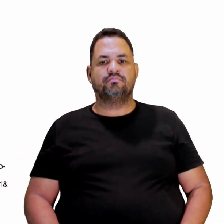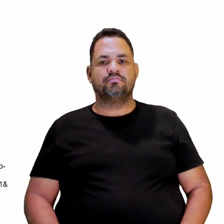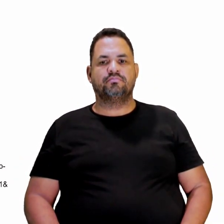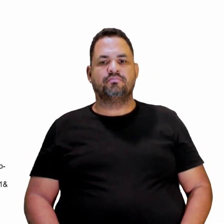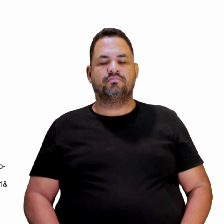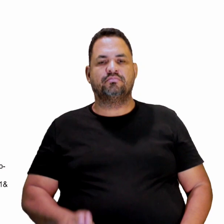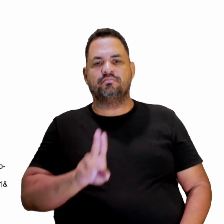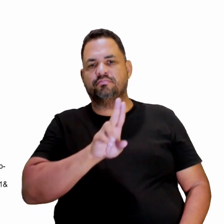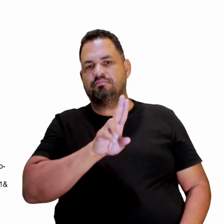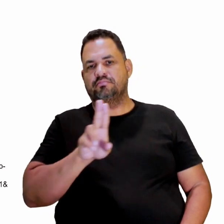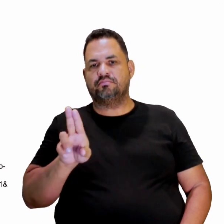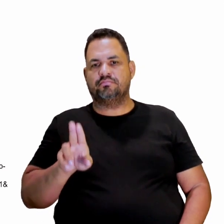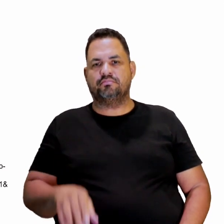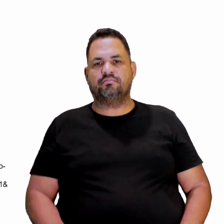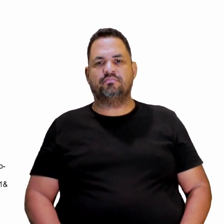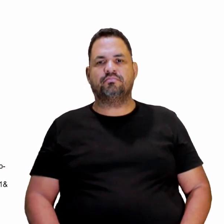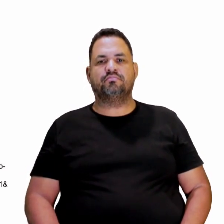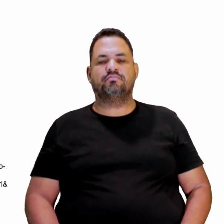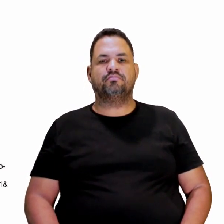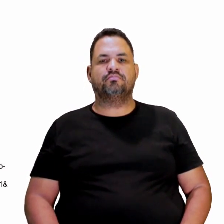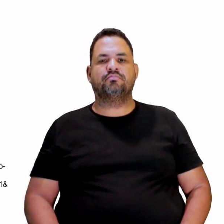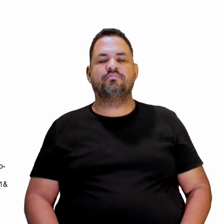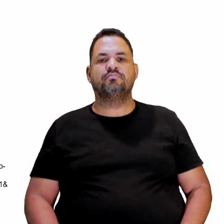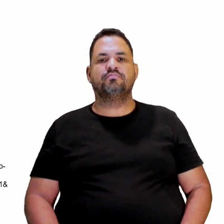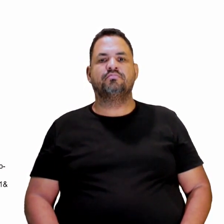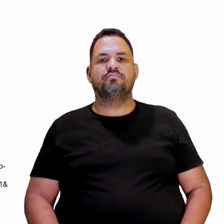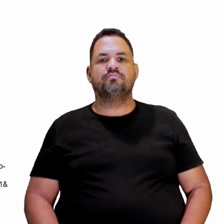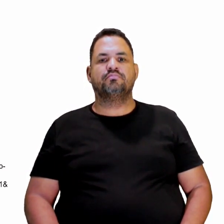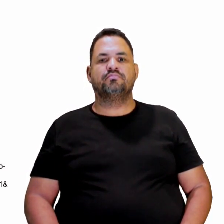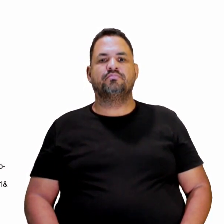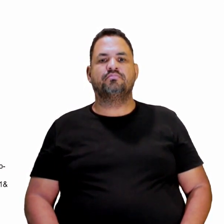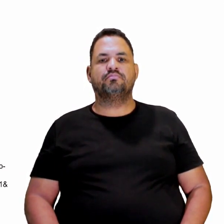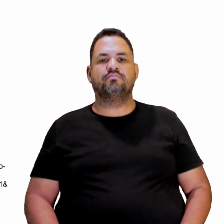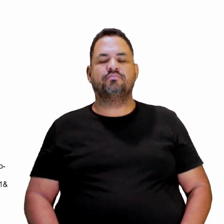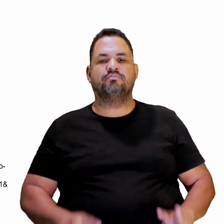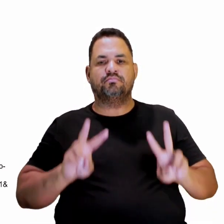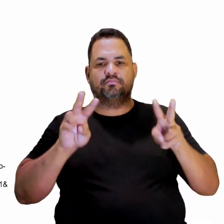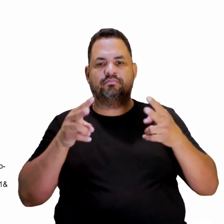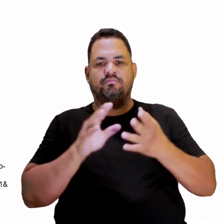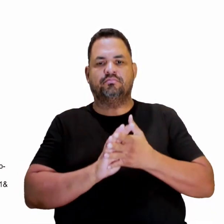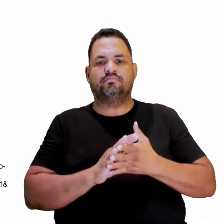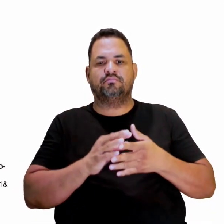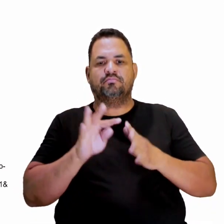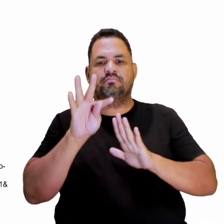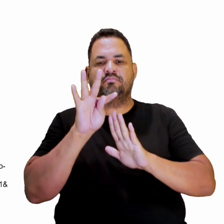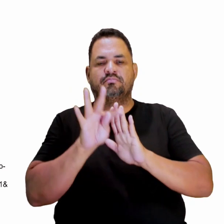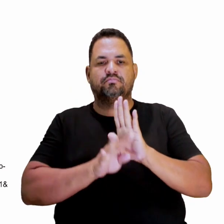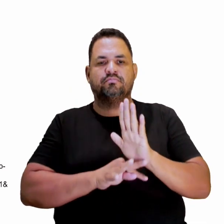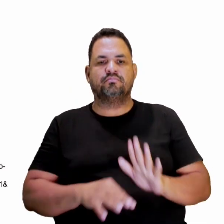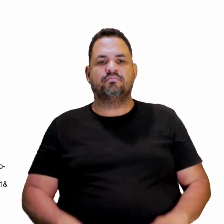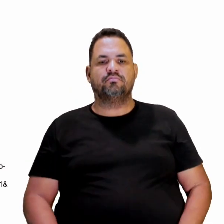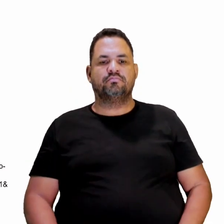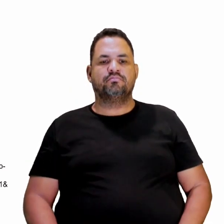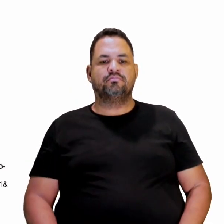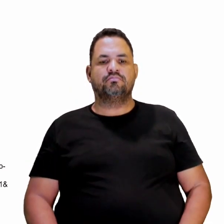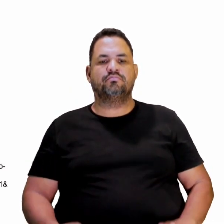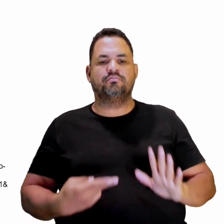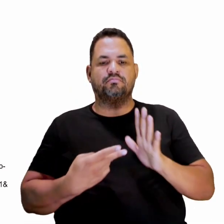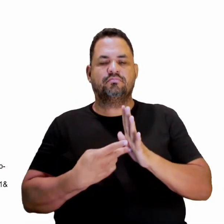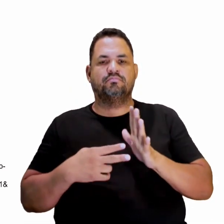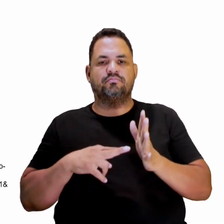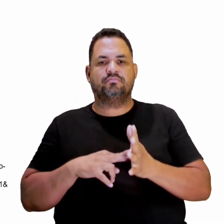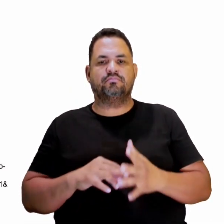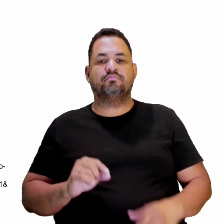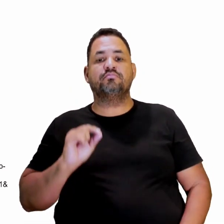o nome do texto é The Betrayal. É o título do texto, exatamente. The Betrayal, que